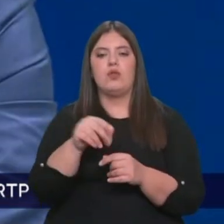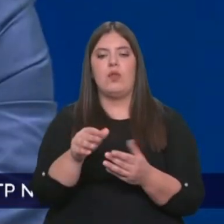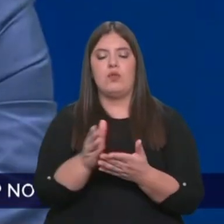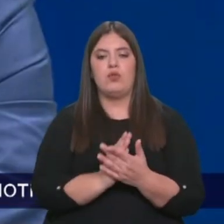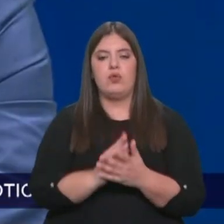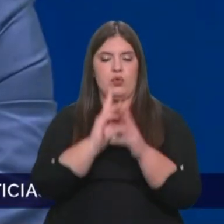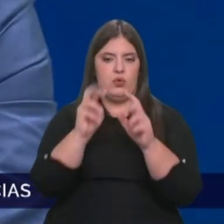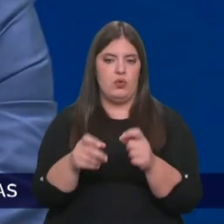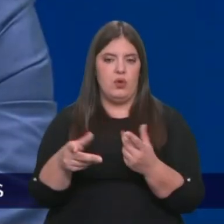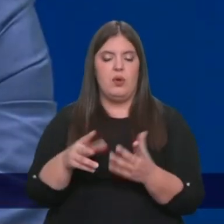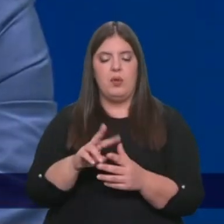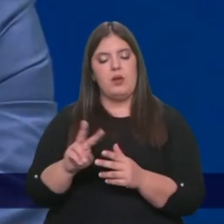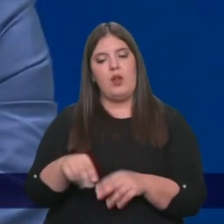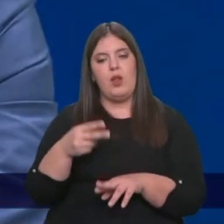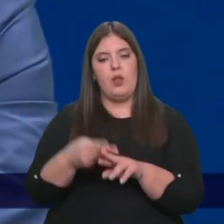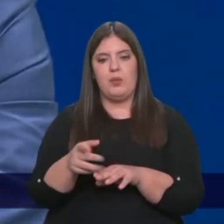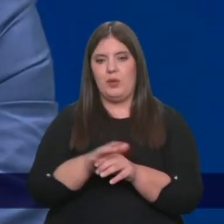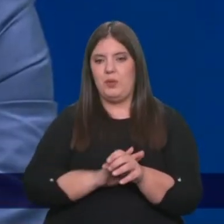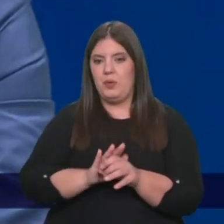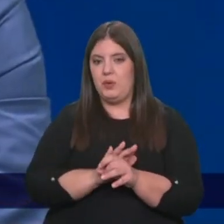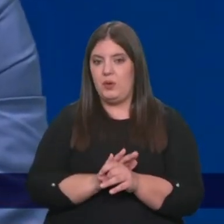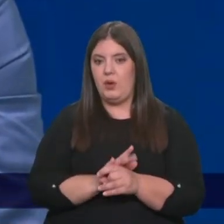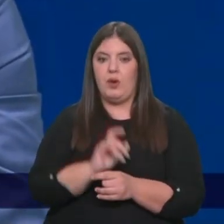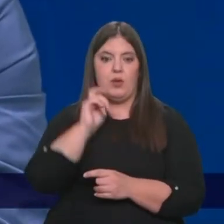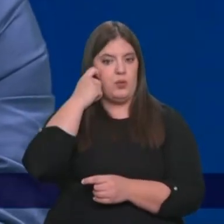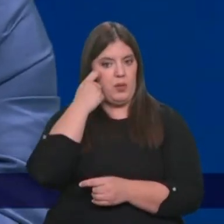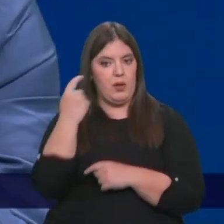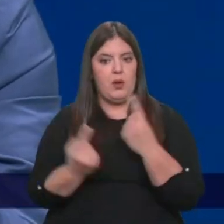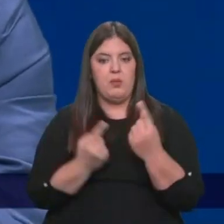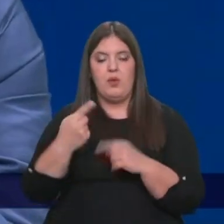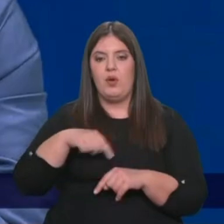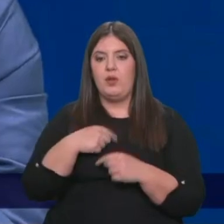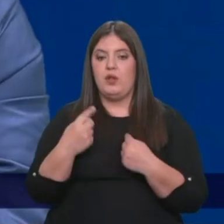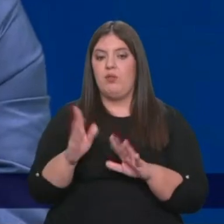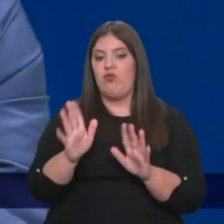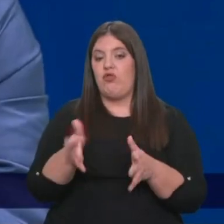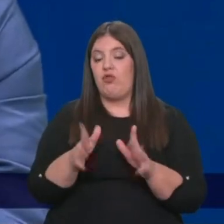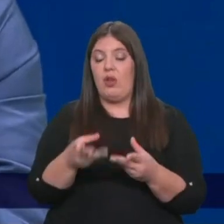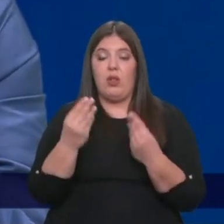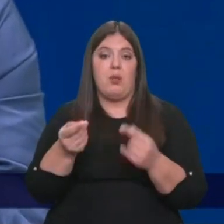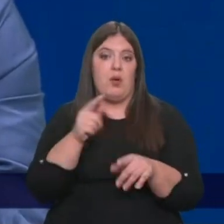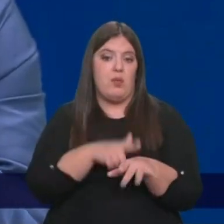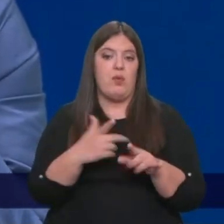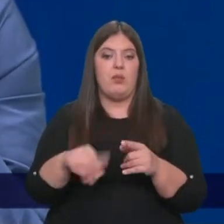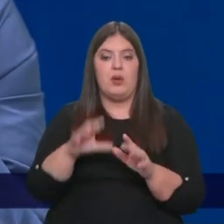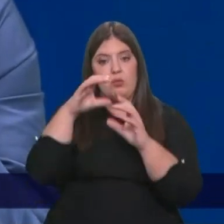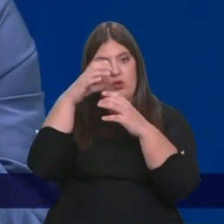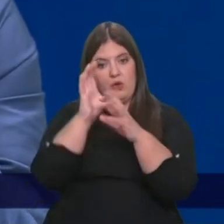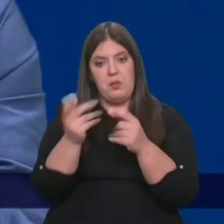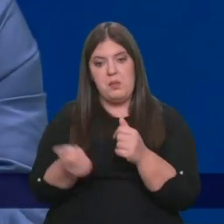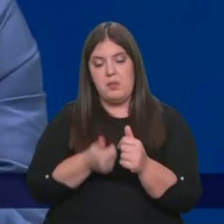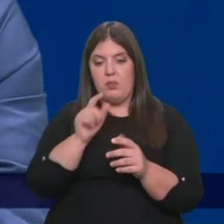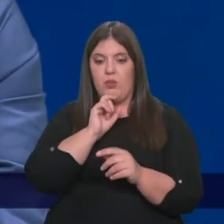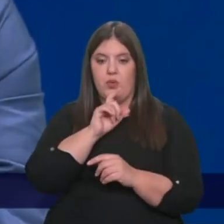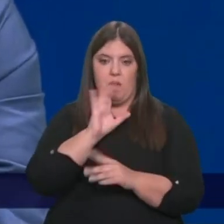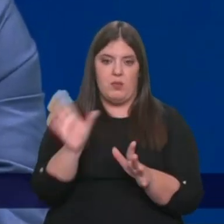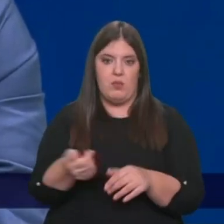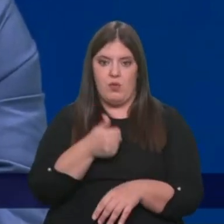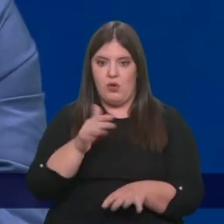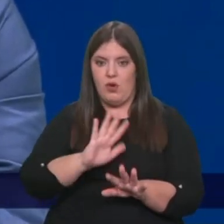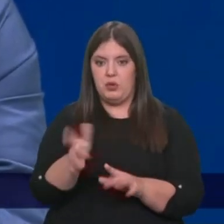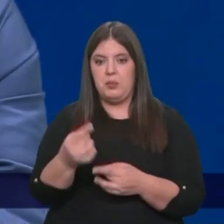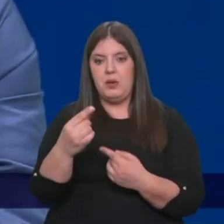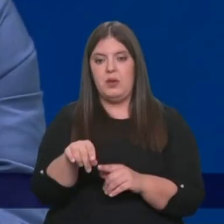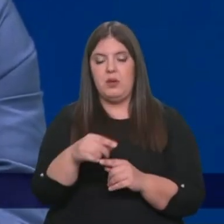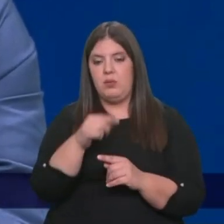sobre essa dupla face? Sim, eram algumas suspeitas que nós já tínhamos, agora ainda bem que vivemos numa altura em que temos telescópios cada vez mais poderosos para termos